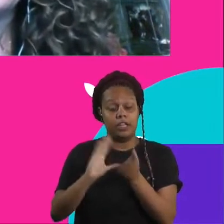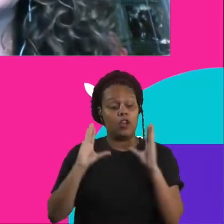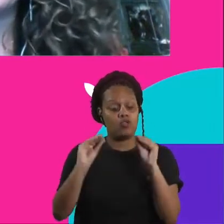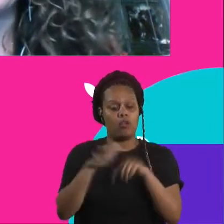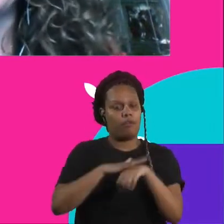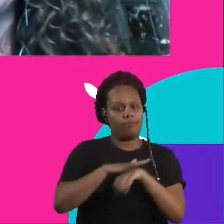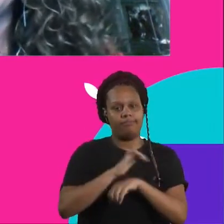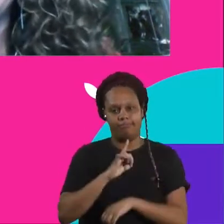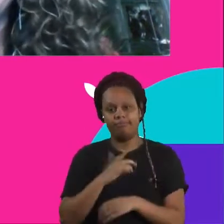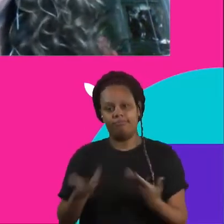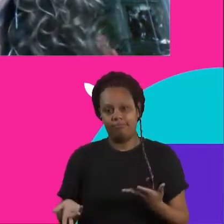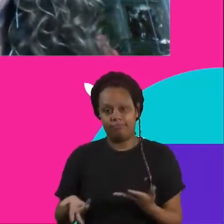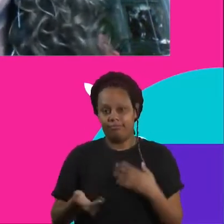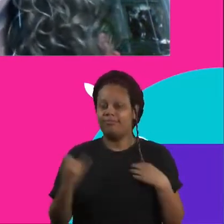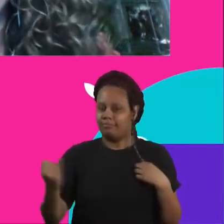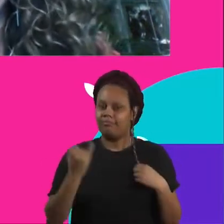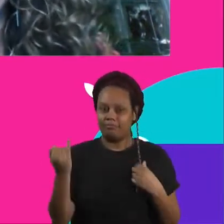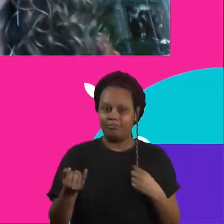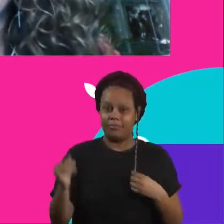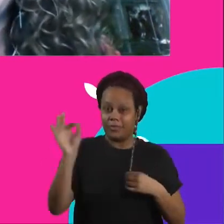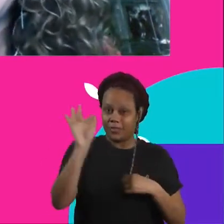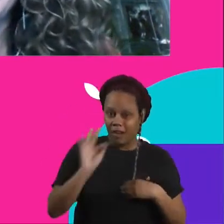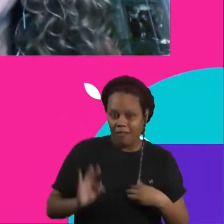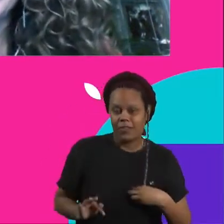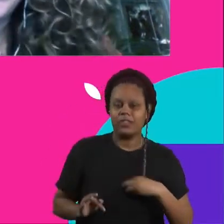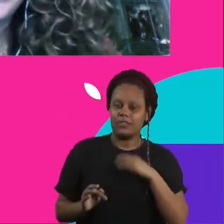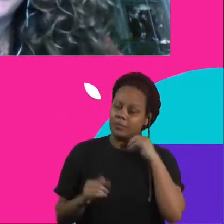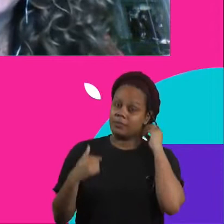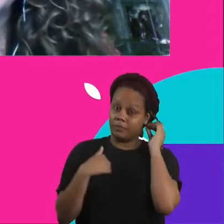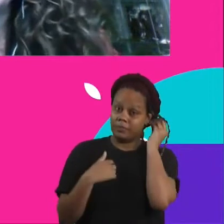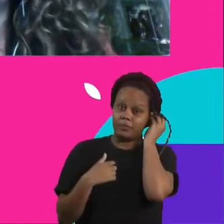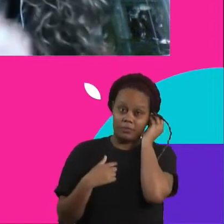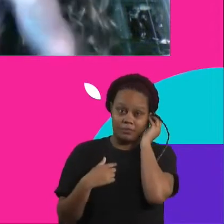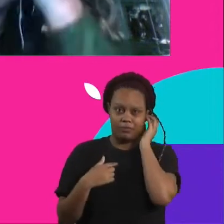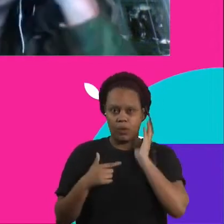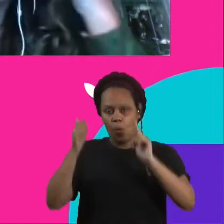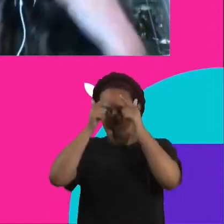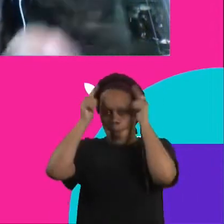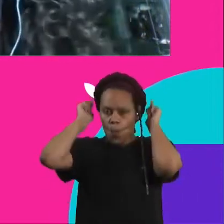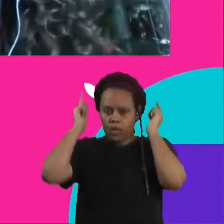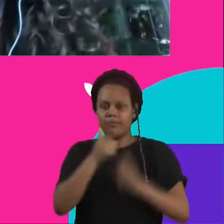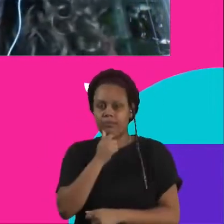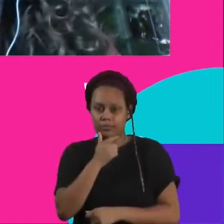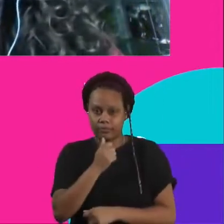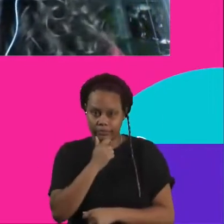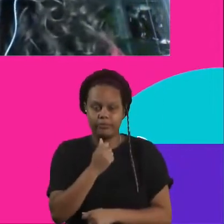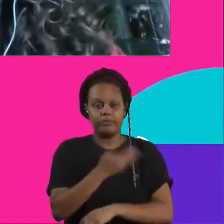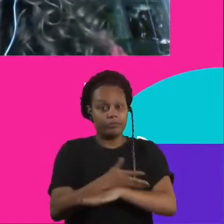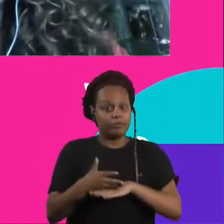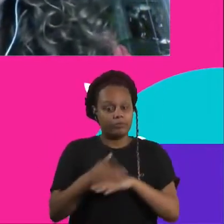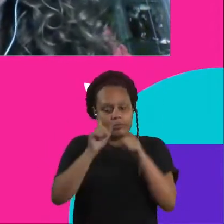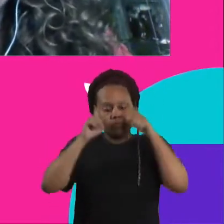conversa muito importante. Então, eu estou muito feliz de estar aqui. Eu sou um homem branco, sou careca, tenho a cabeça raspada, não tenho barba,